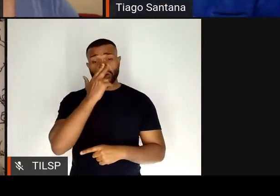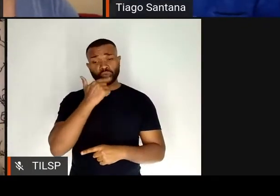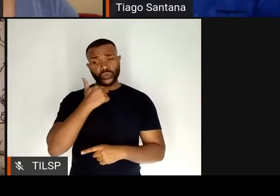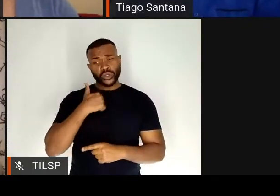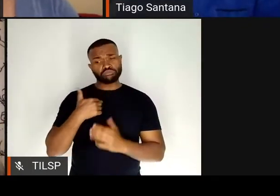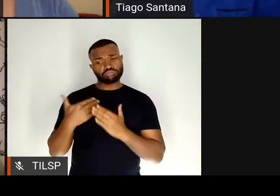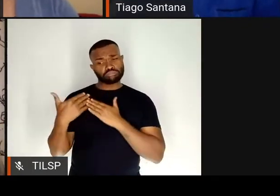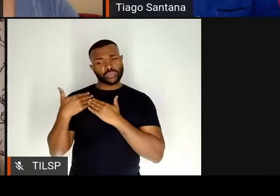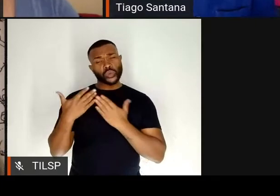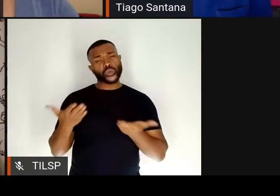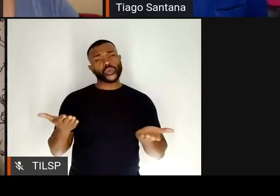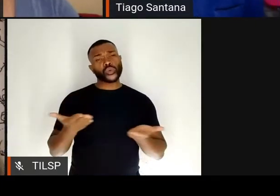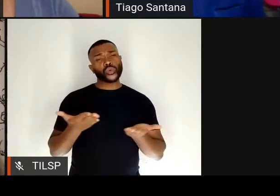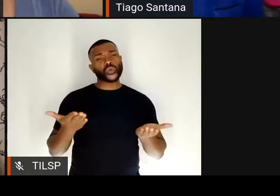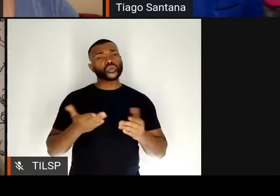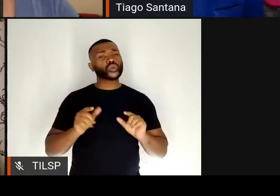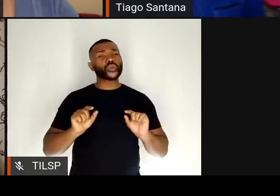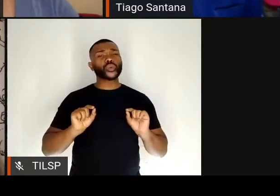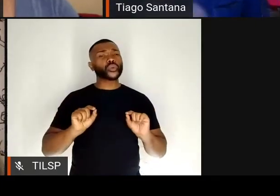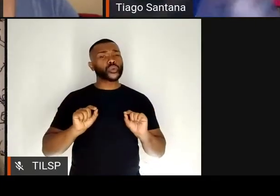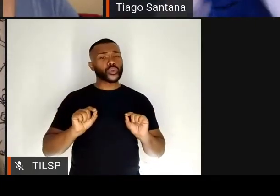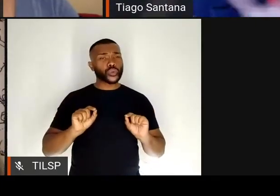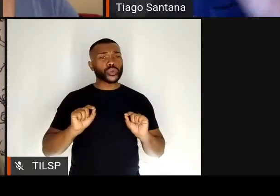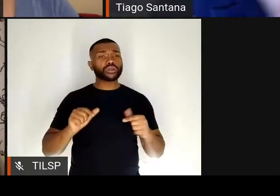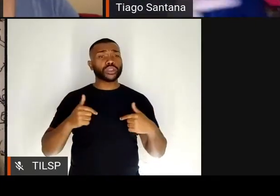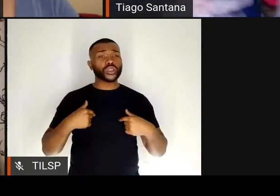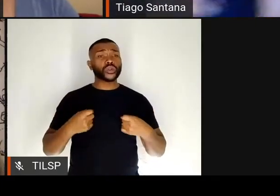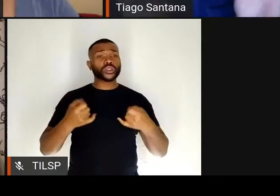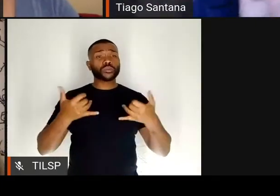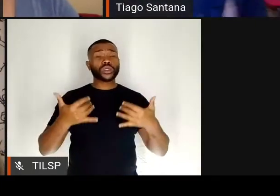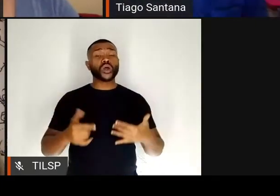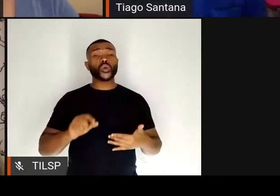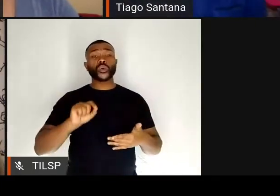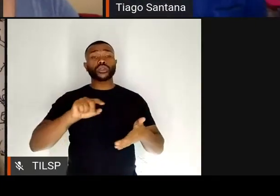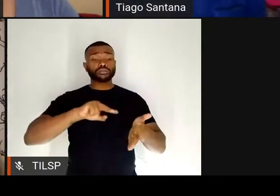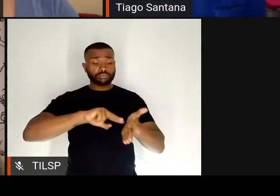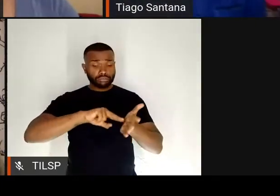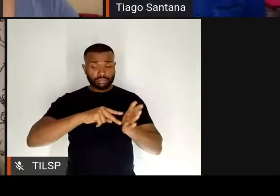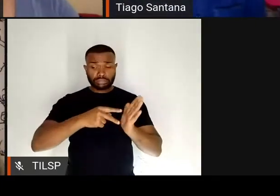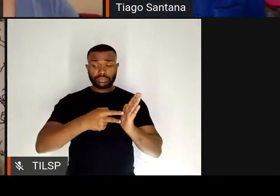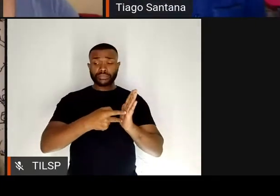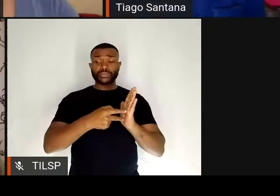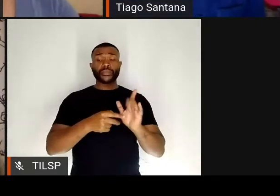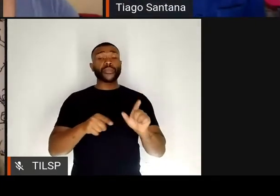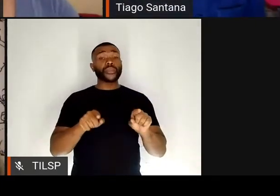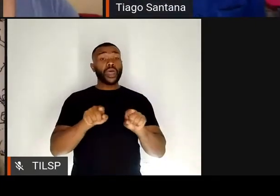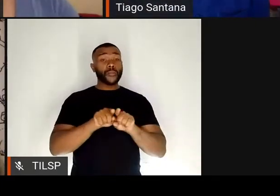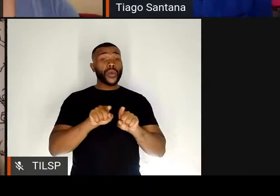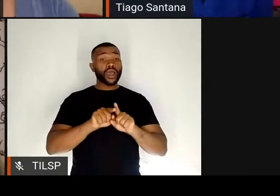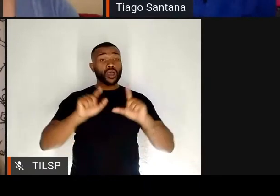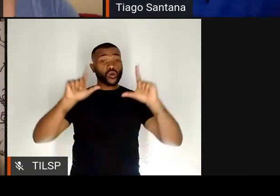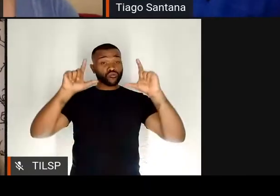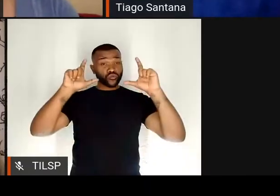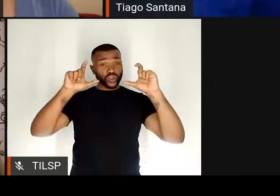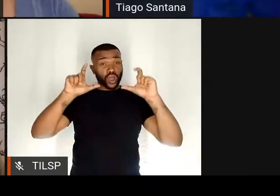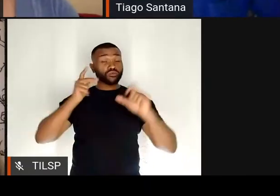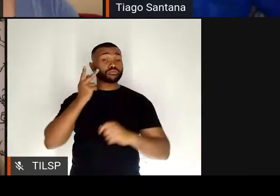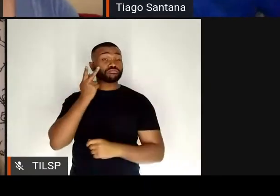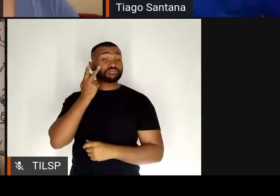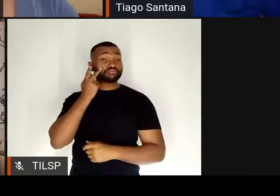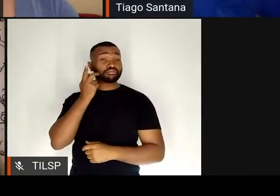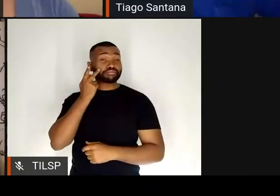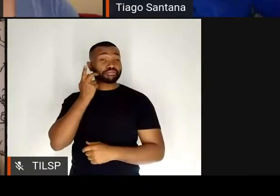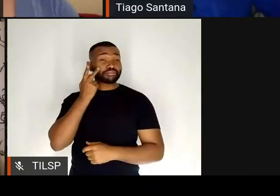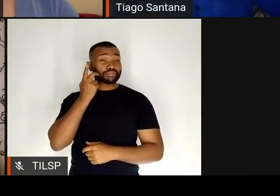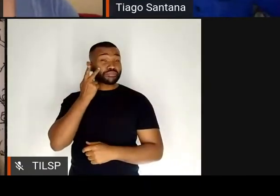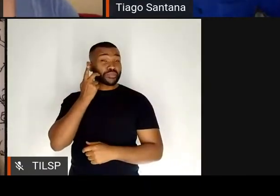que talvez seja o meu papel aqui mais hoje, Sérgio, trazer um pouquinho do significado, já aí está trazendo para, já que eu